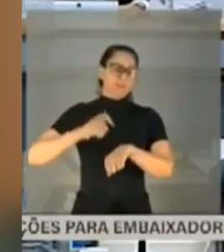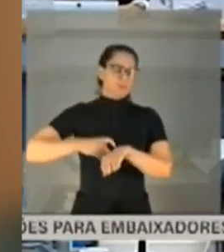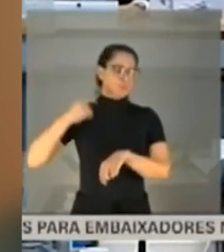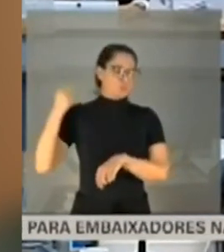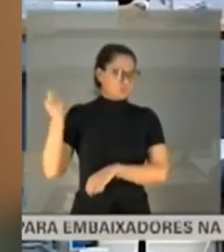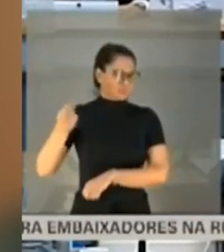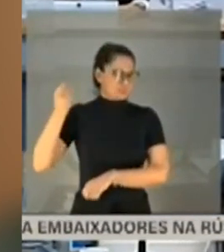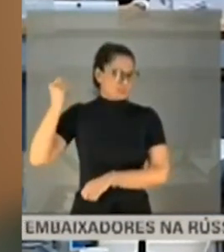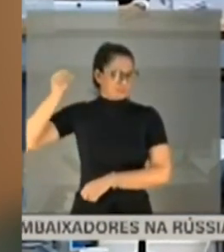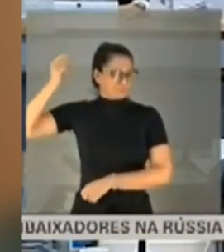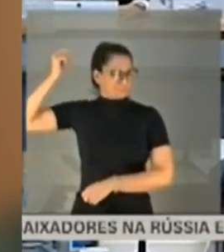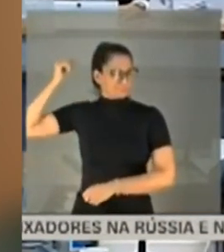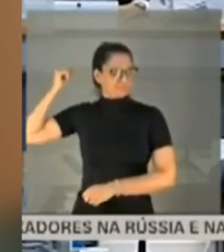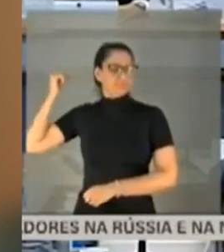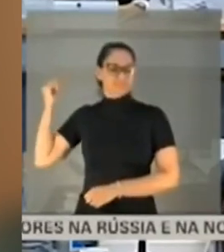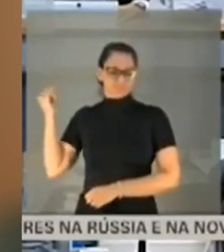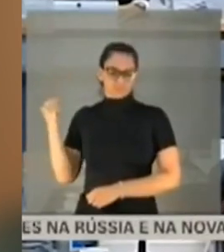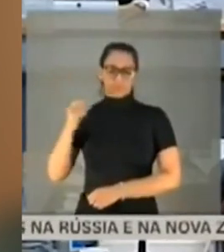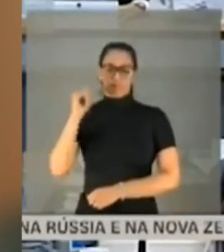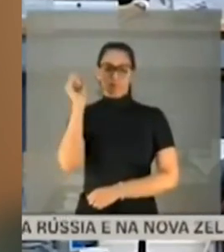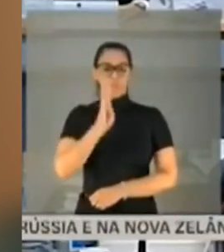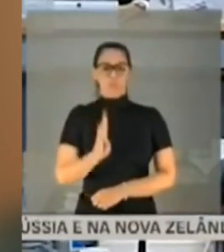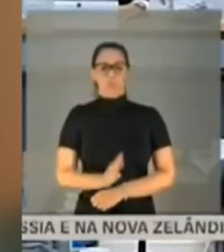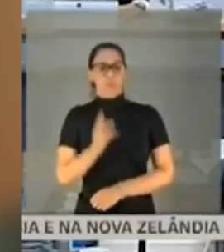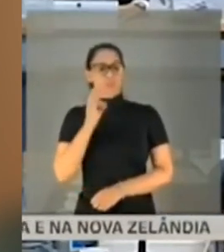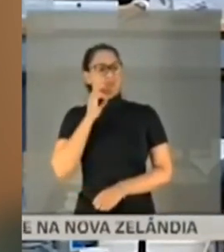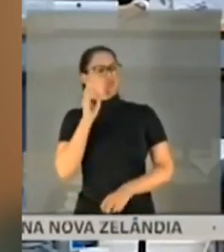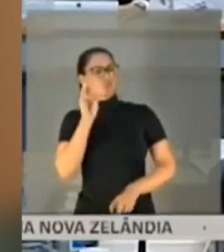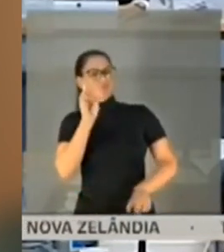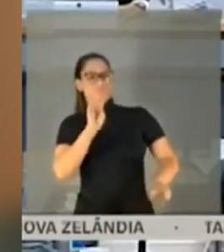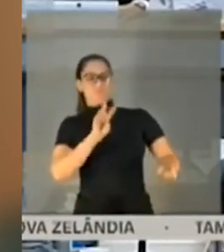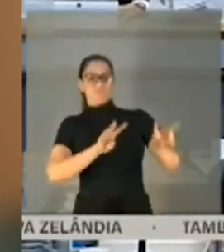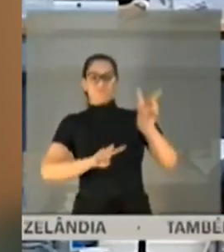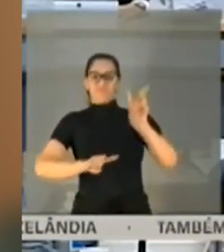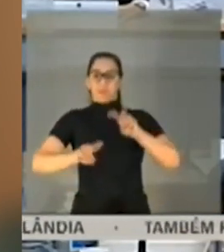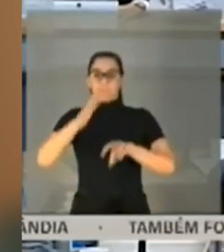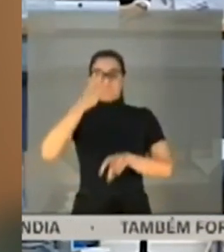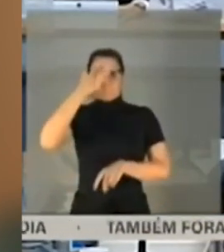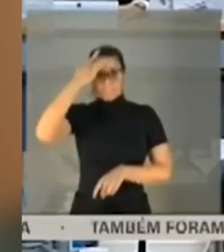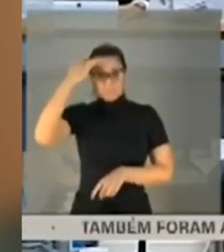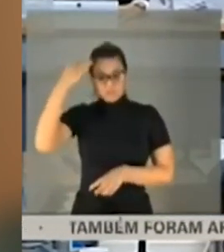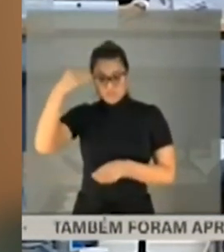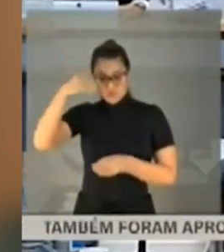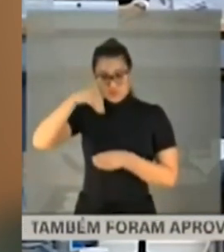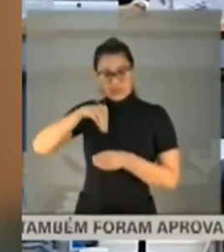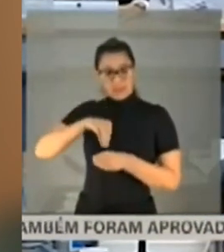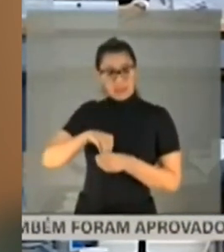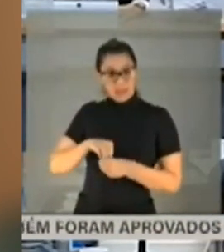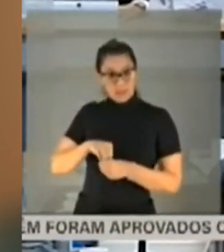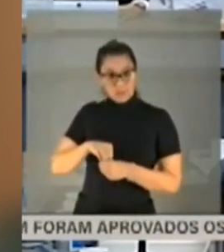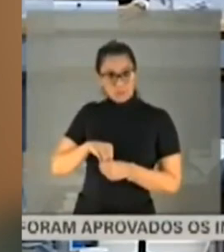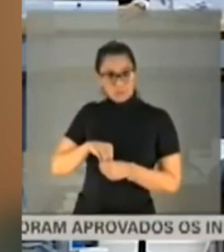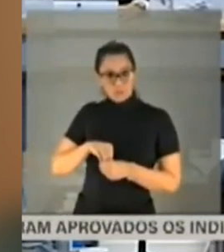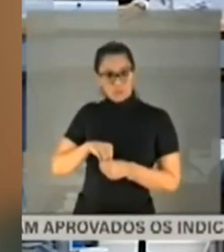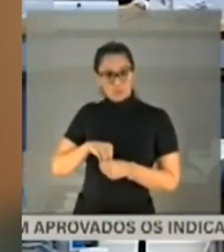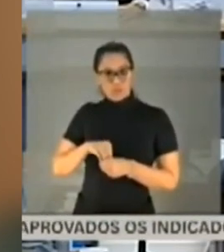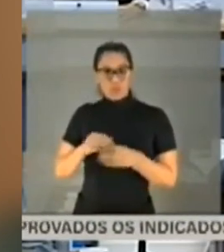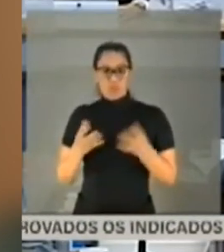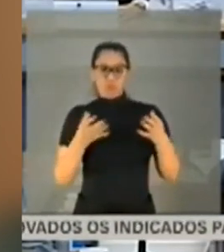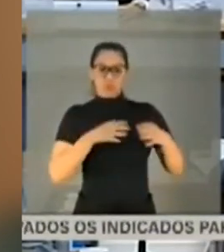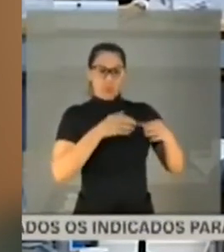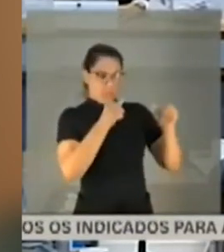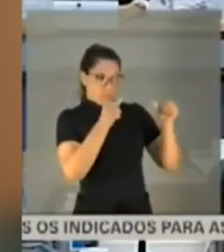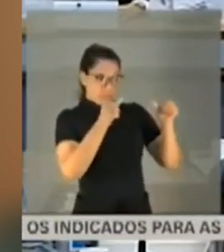fazia muitos anos que o Brasil não via membros do lado